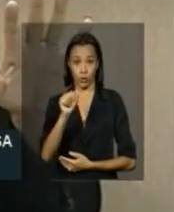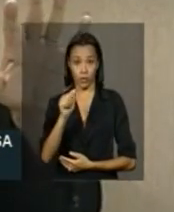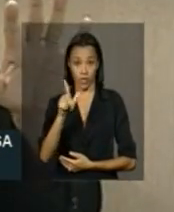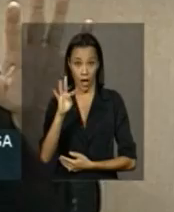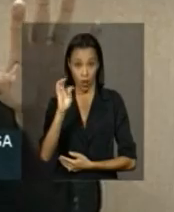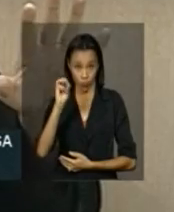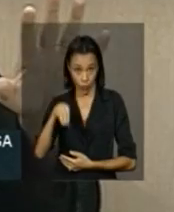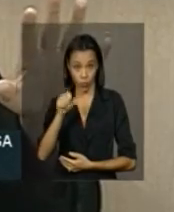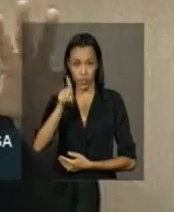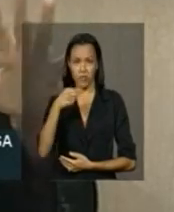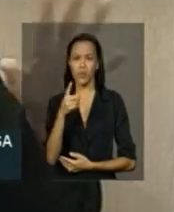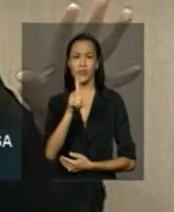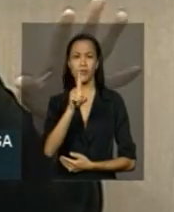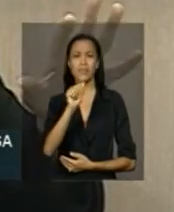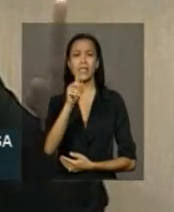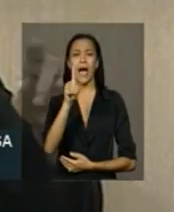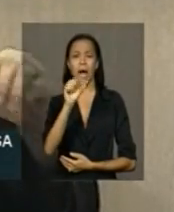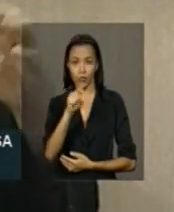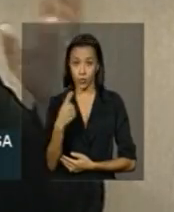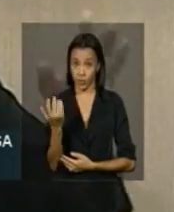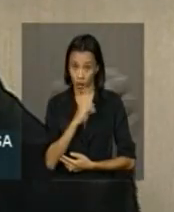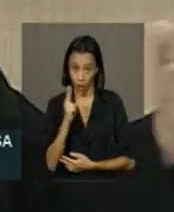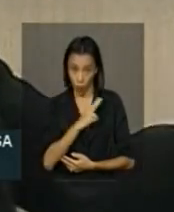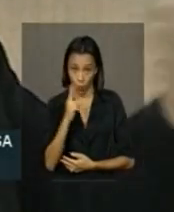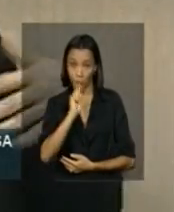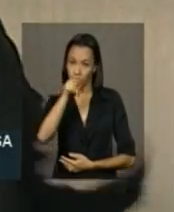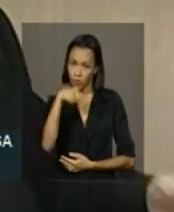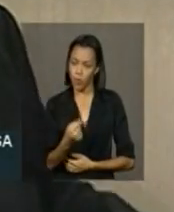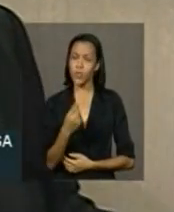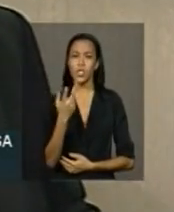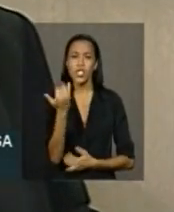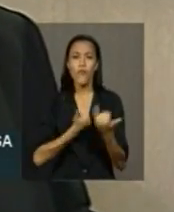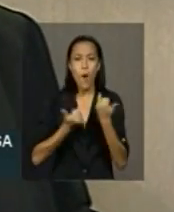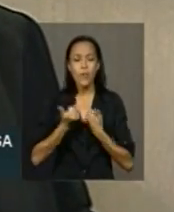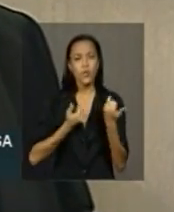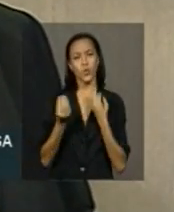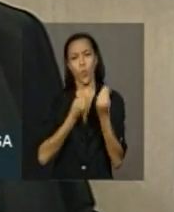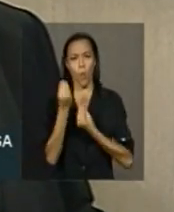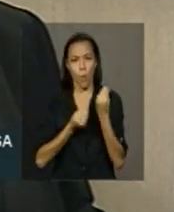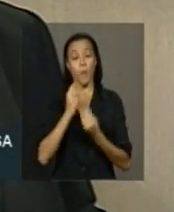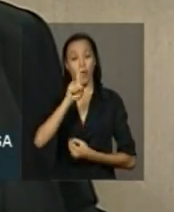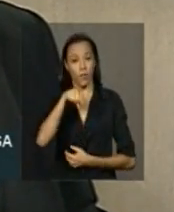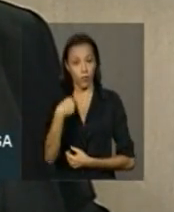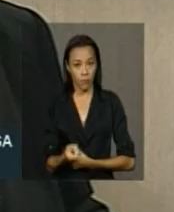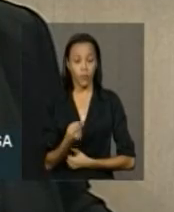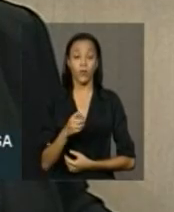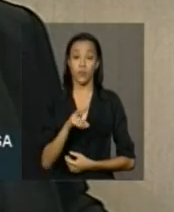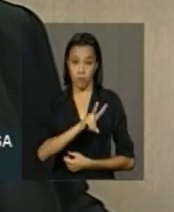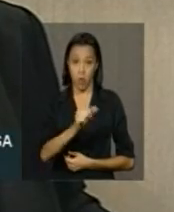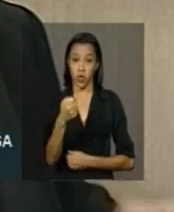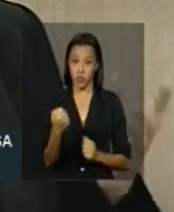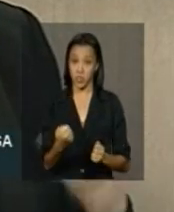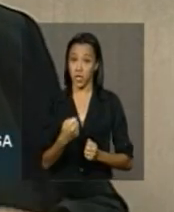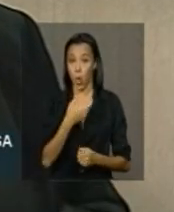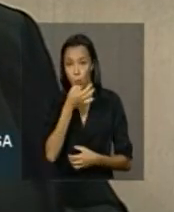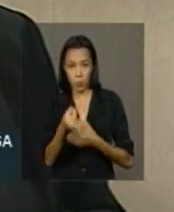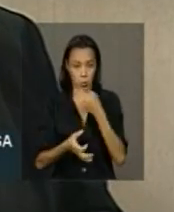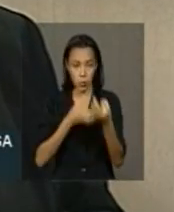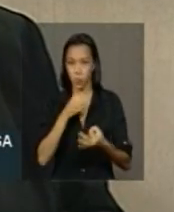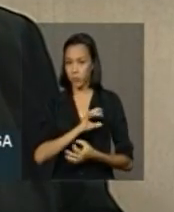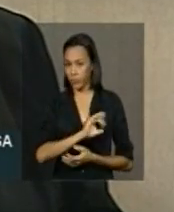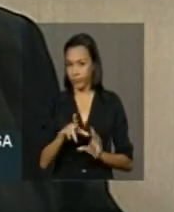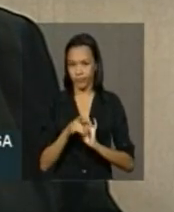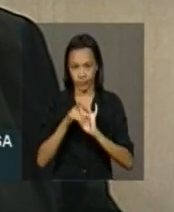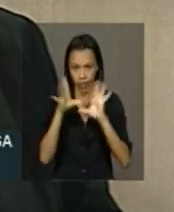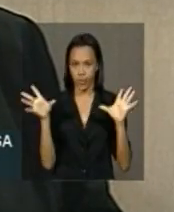preferi começar pelos dados Logos que as pessoas já receberam informações já conseguem E aí depois os demais participantes fazem os seus comentários e a gente